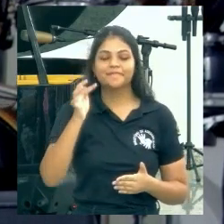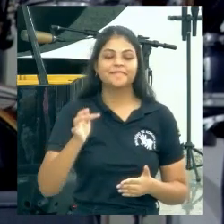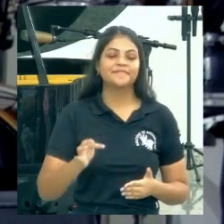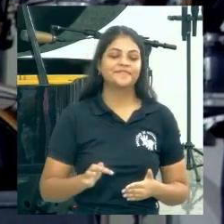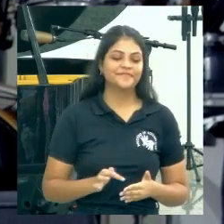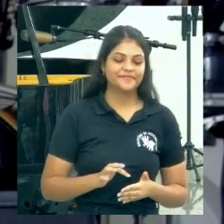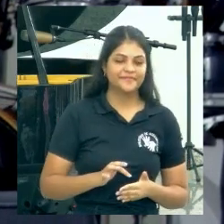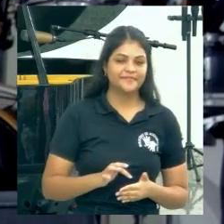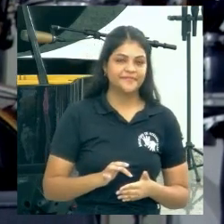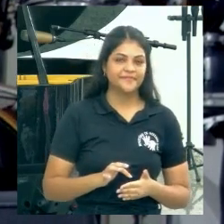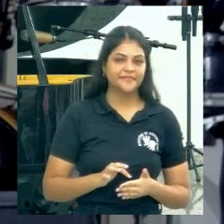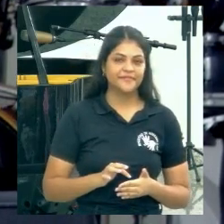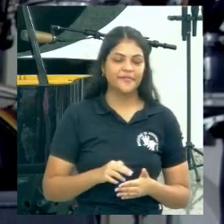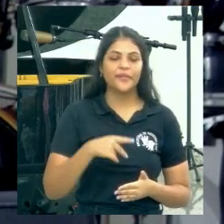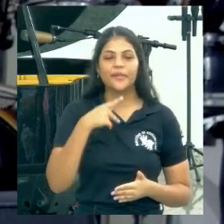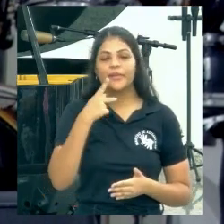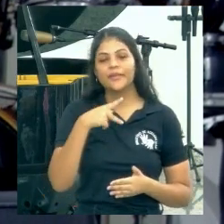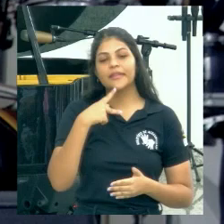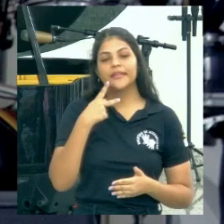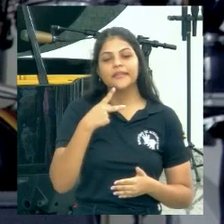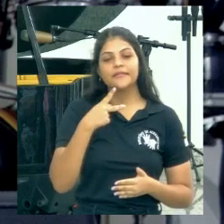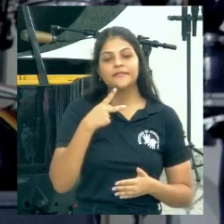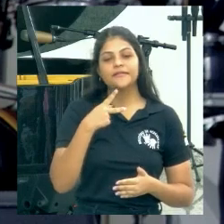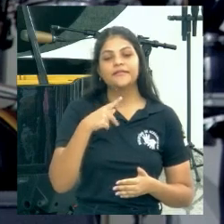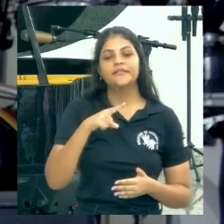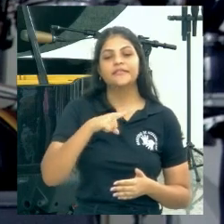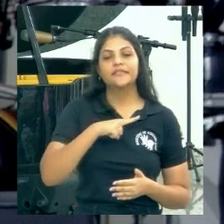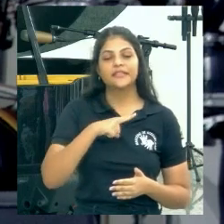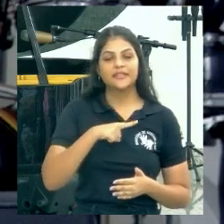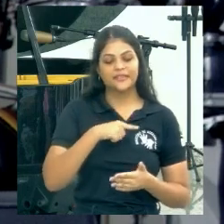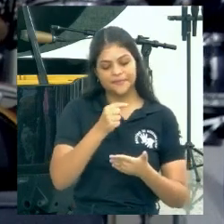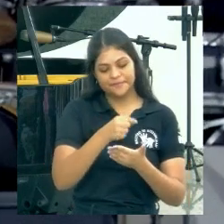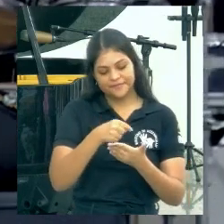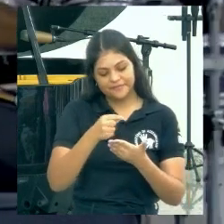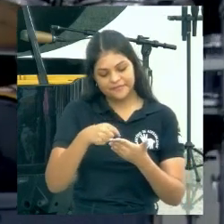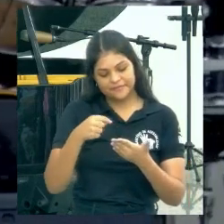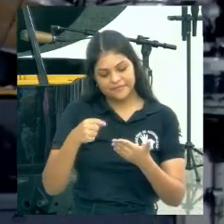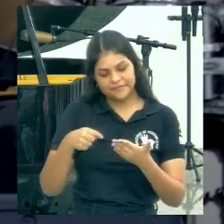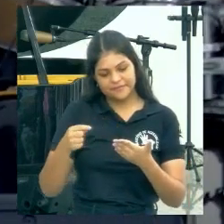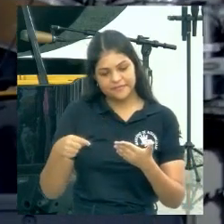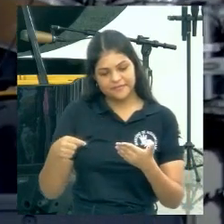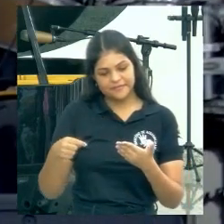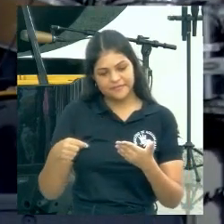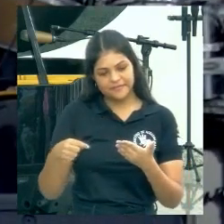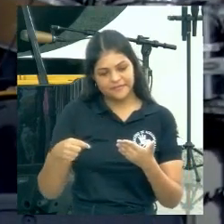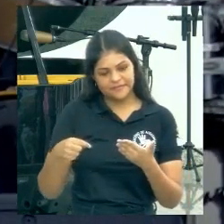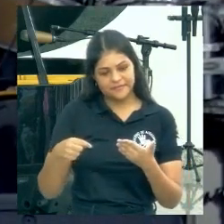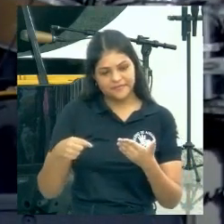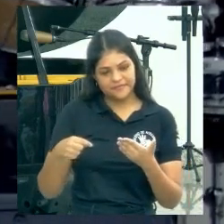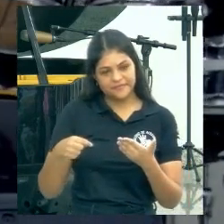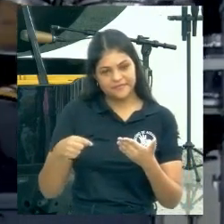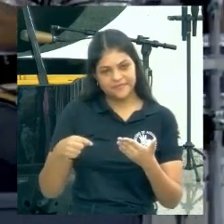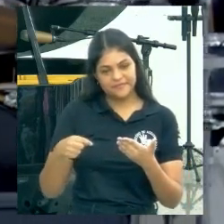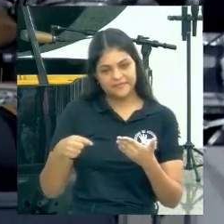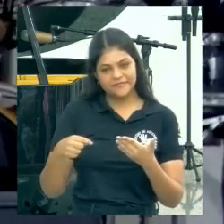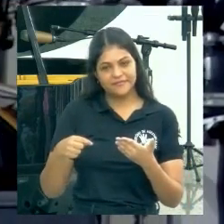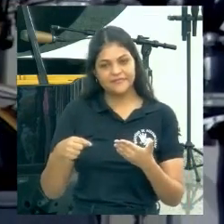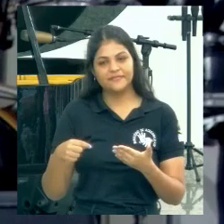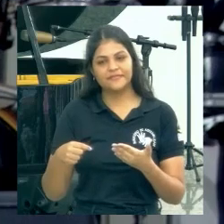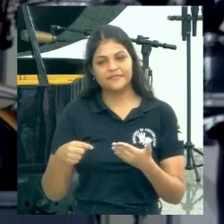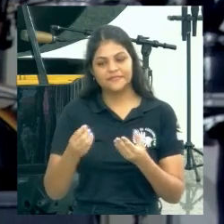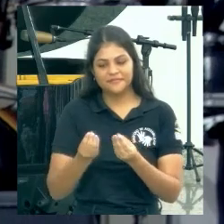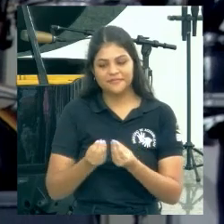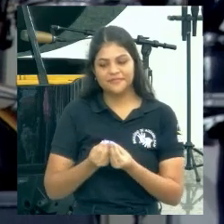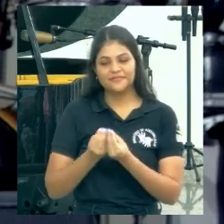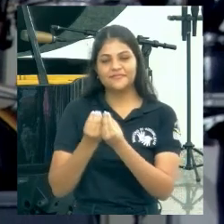incorreto, por exemplo, dizer que existe aquela que a gente chama de carta branca. É quando a gente autoriza alguém a